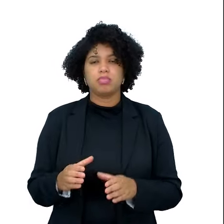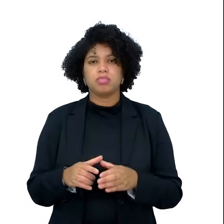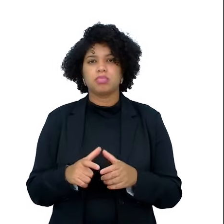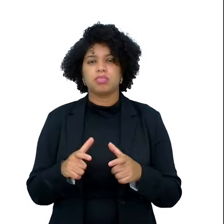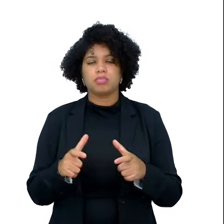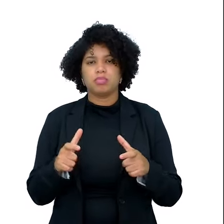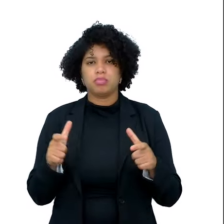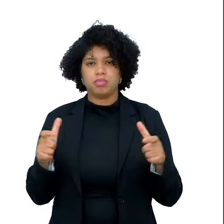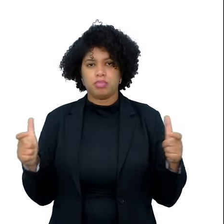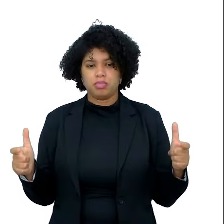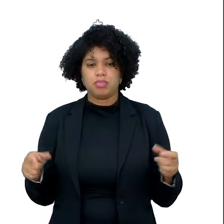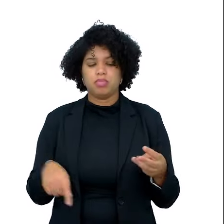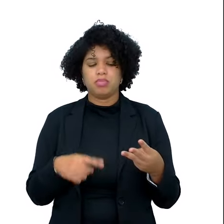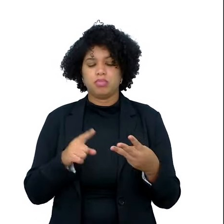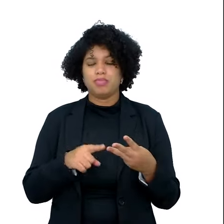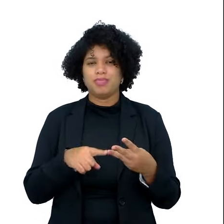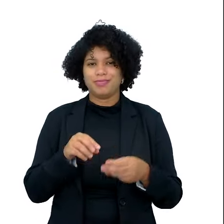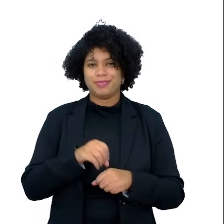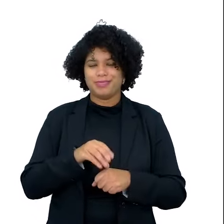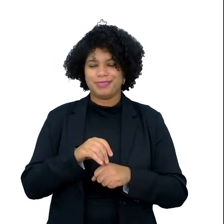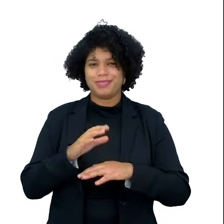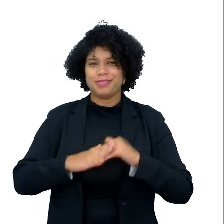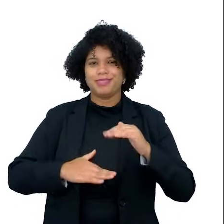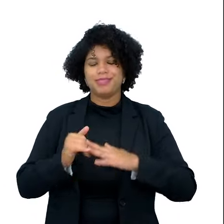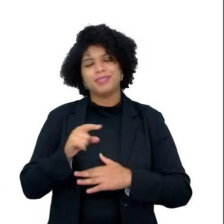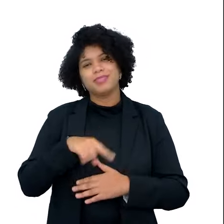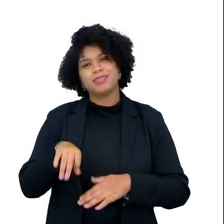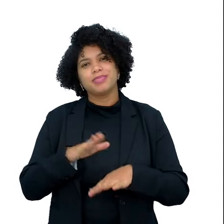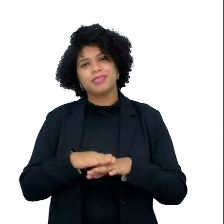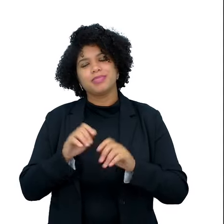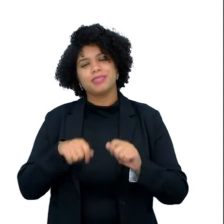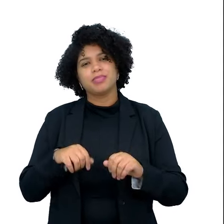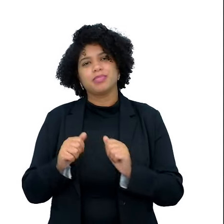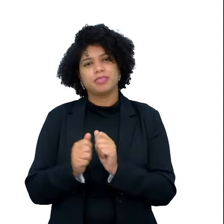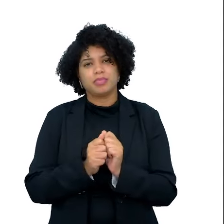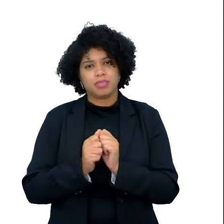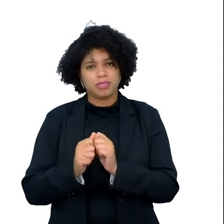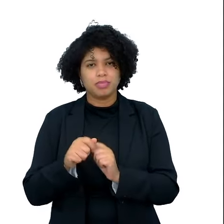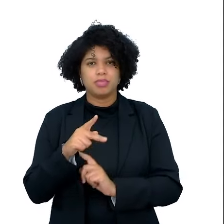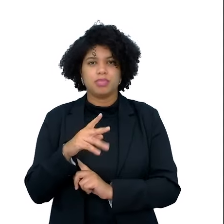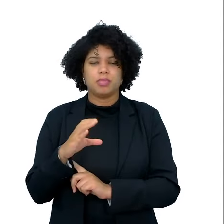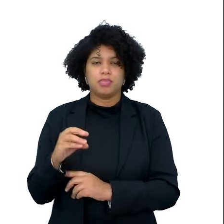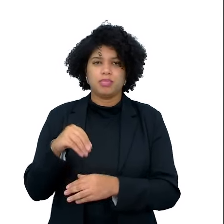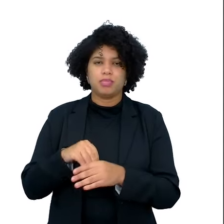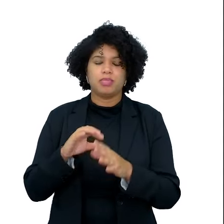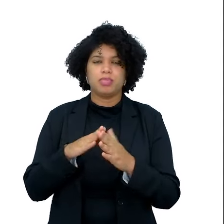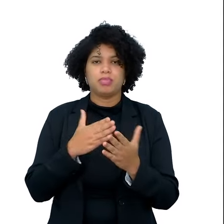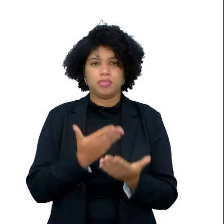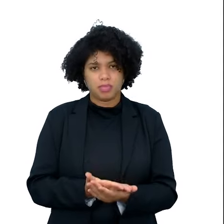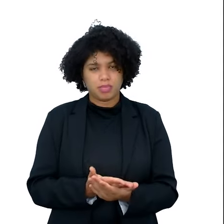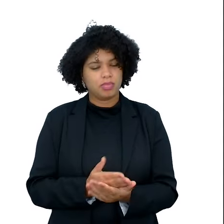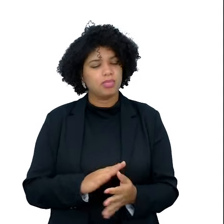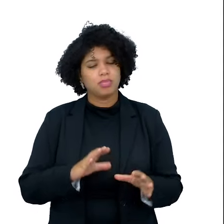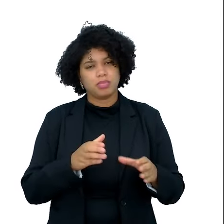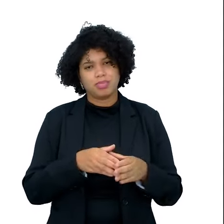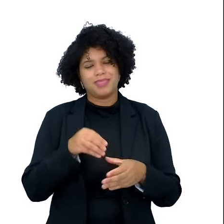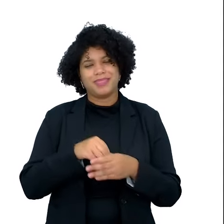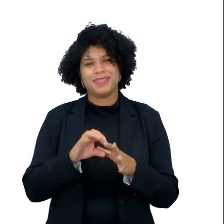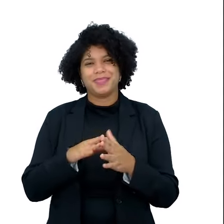de atividades que vocês podem desenvolver agora com o acompanhamento do PC na escola, com toda a equipe